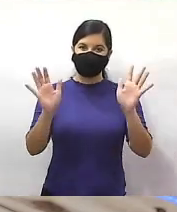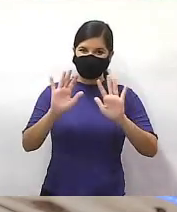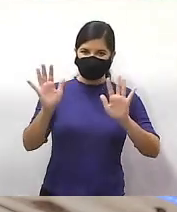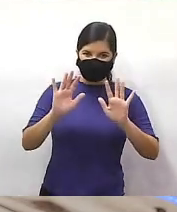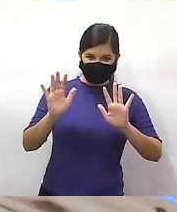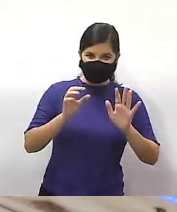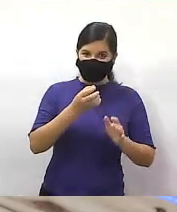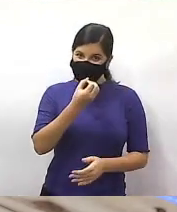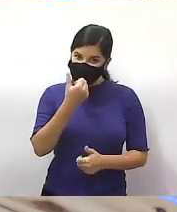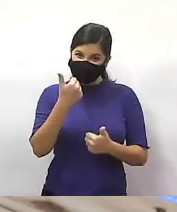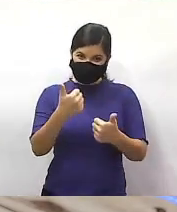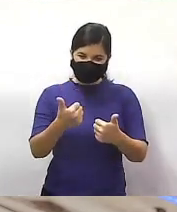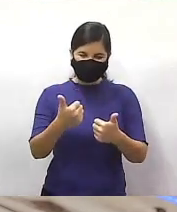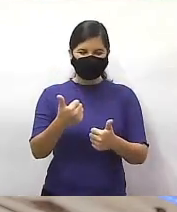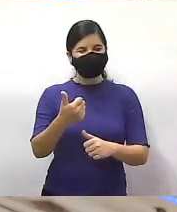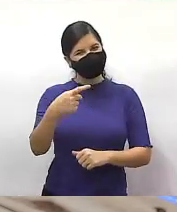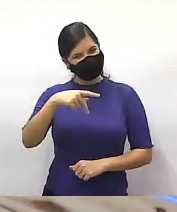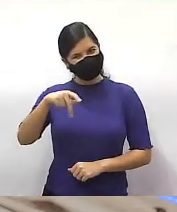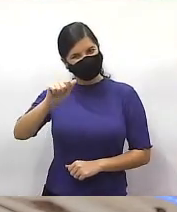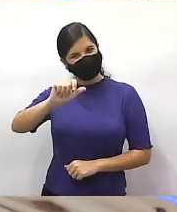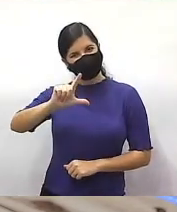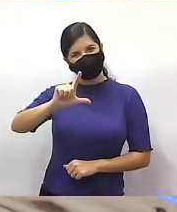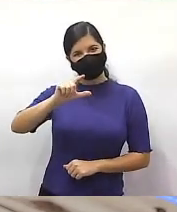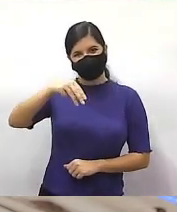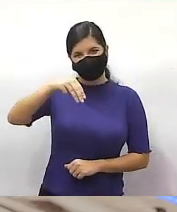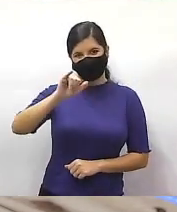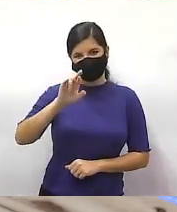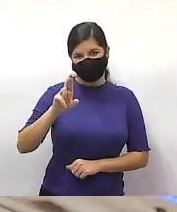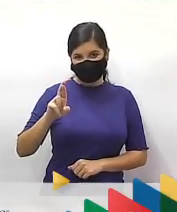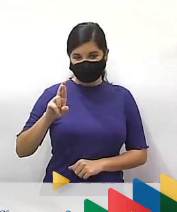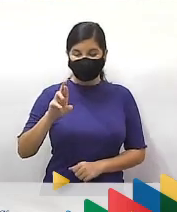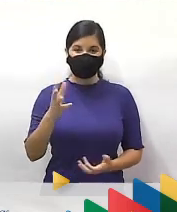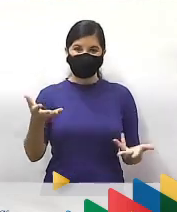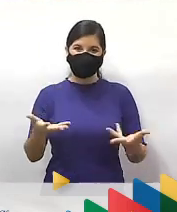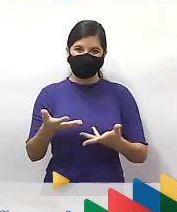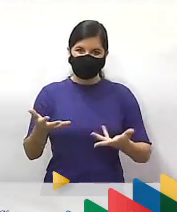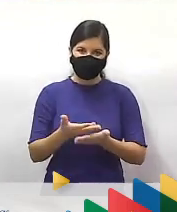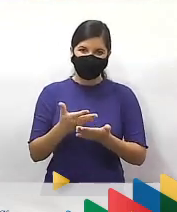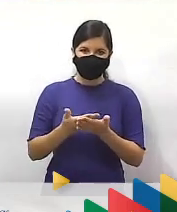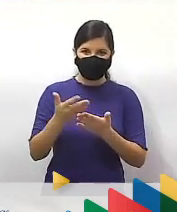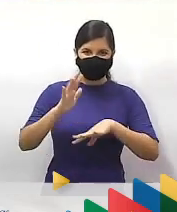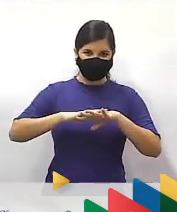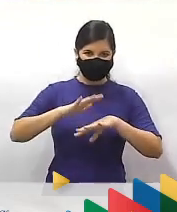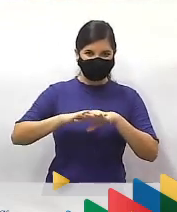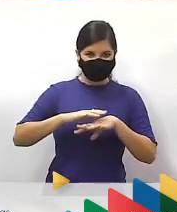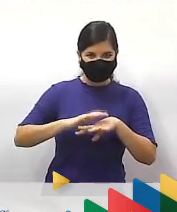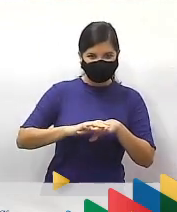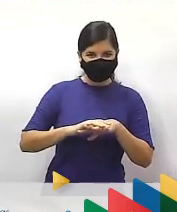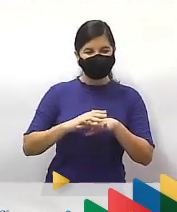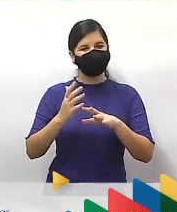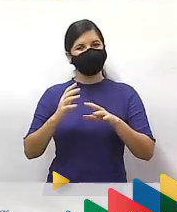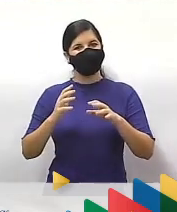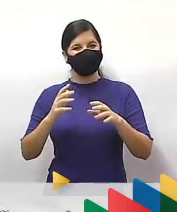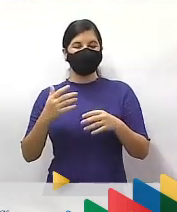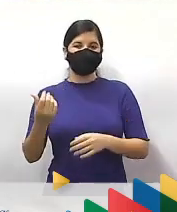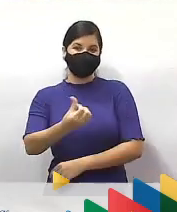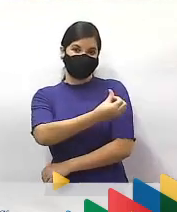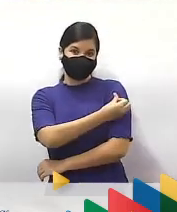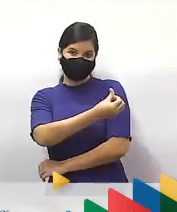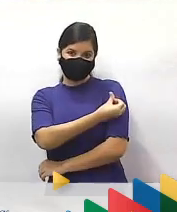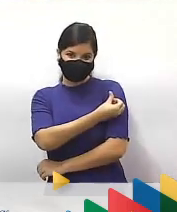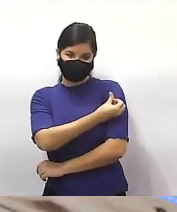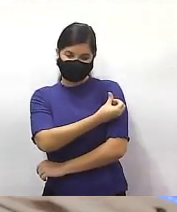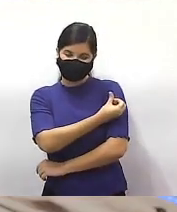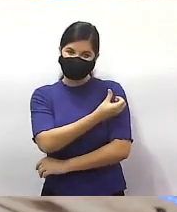Olá pessoal, tudo bom? Eu sou o professor Almir Serpa e hoje nós vamos ter uma aula de matemática para as turmas dos sextos